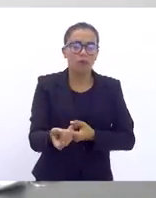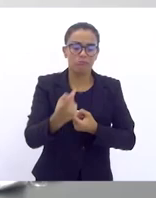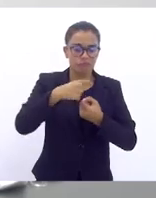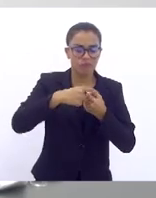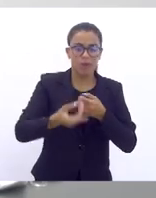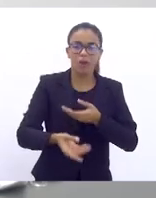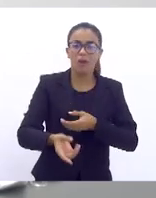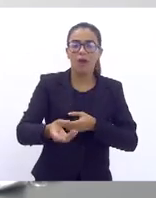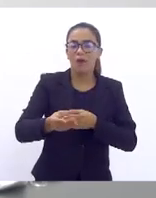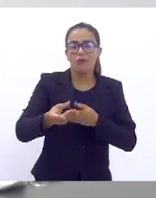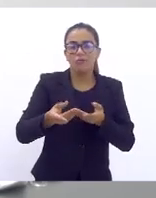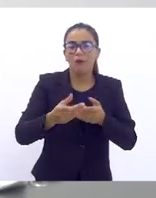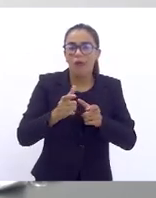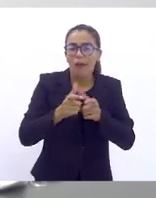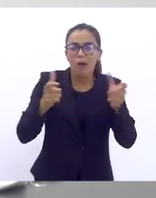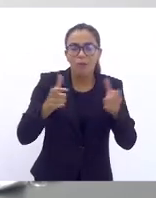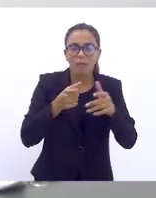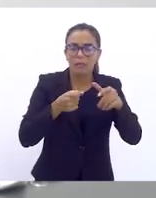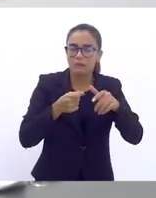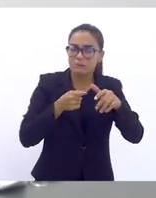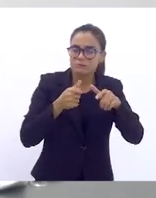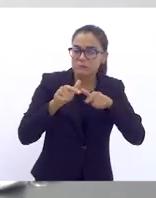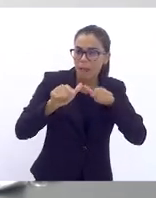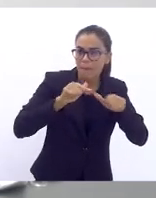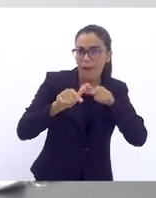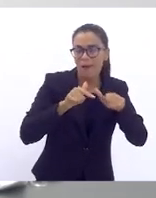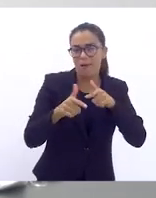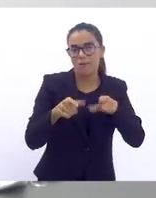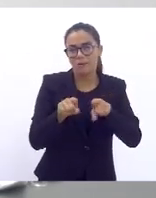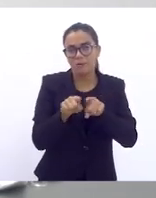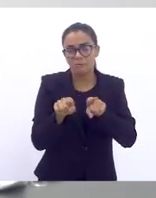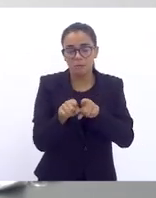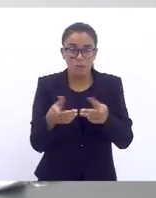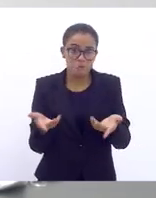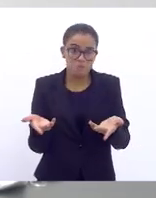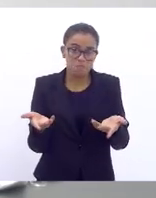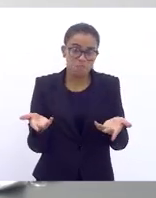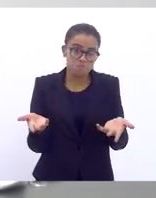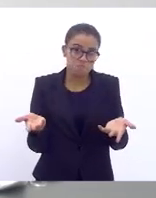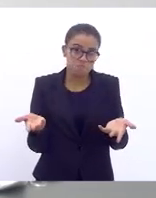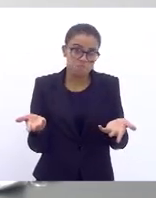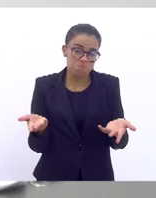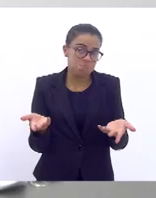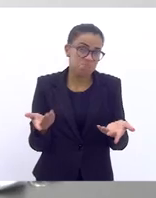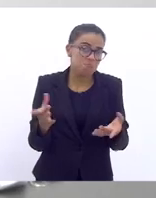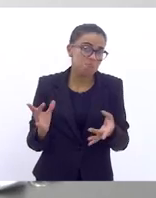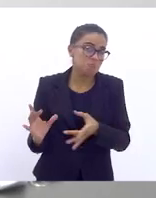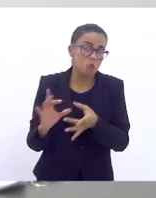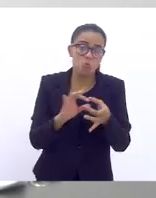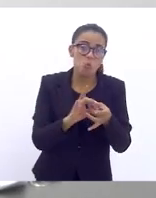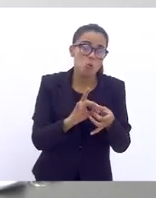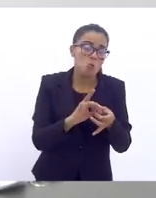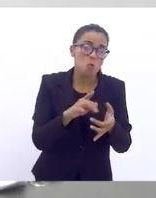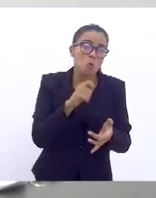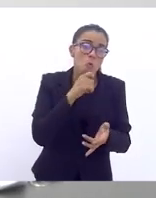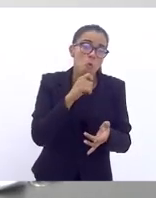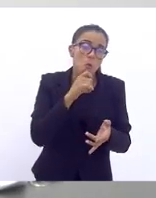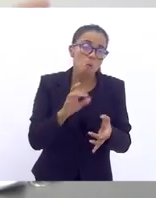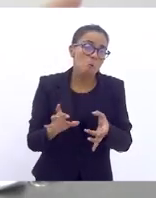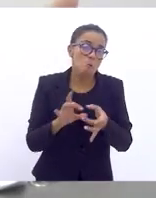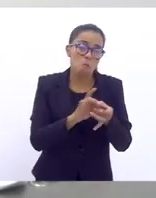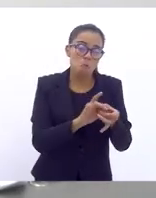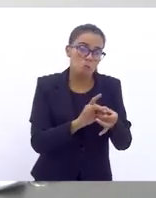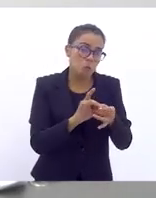futuros empregos aumentos de renda e até mesmo tá integrado tá fazendo sinergia